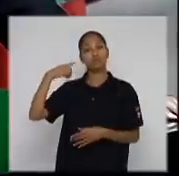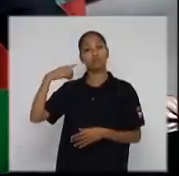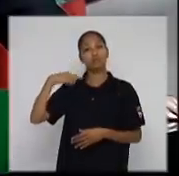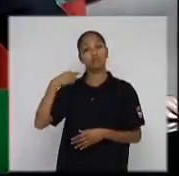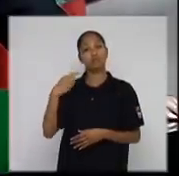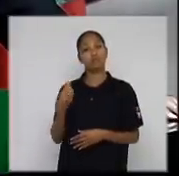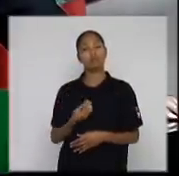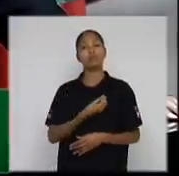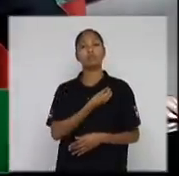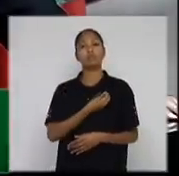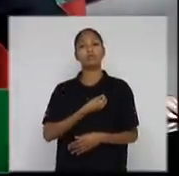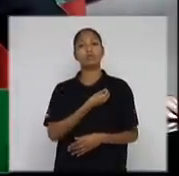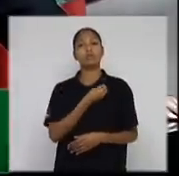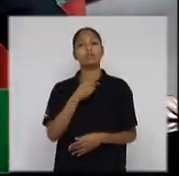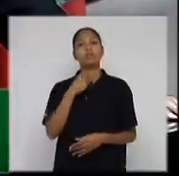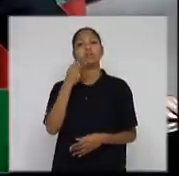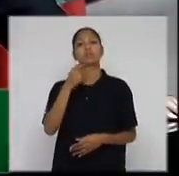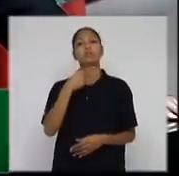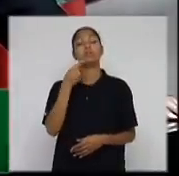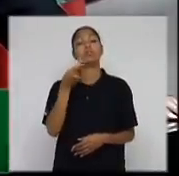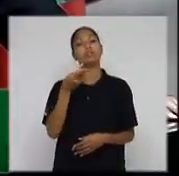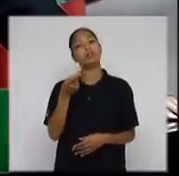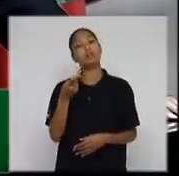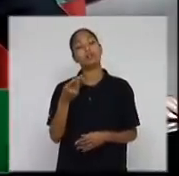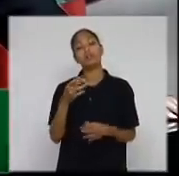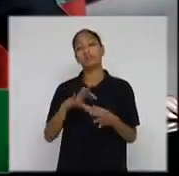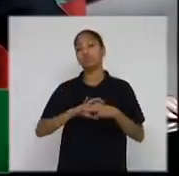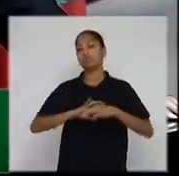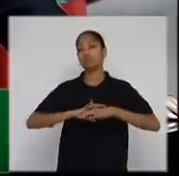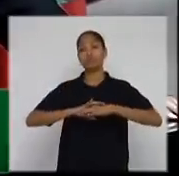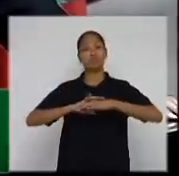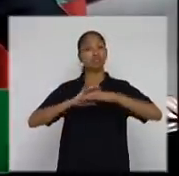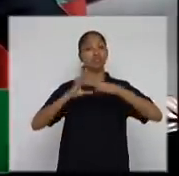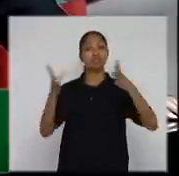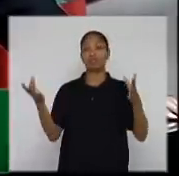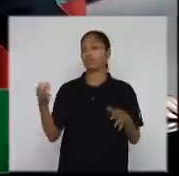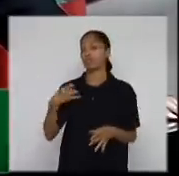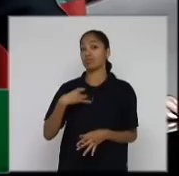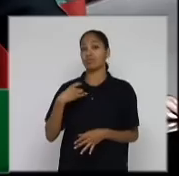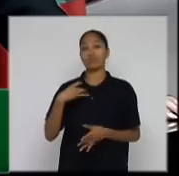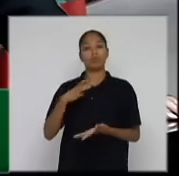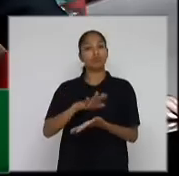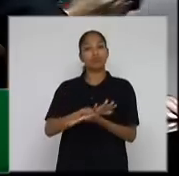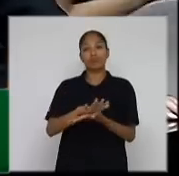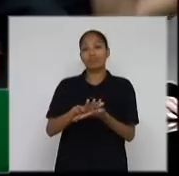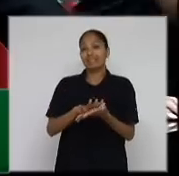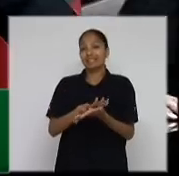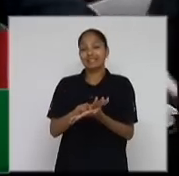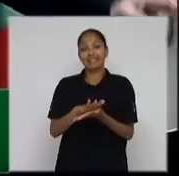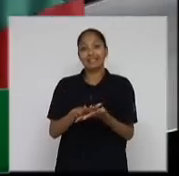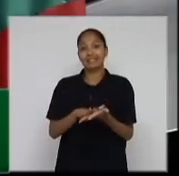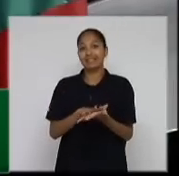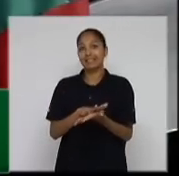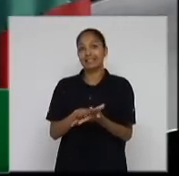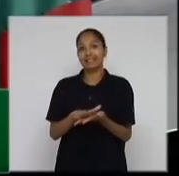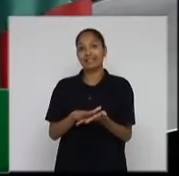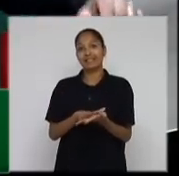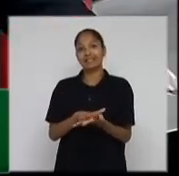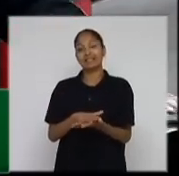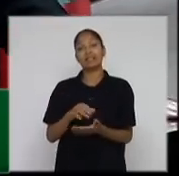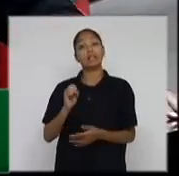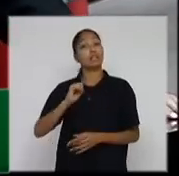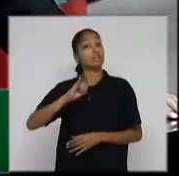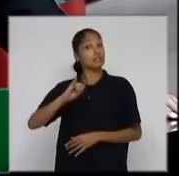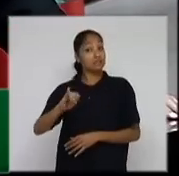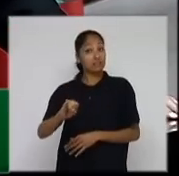que estou de peito aberto, de cabeça erguida, não devo nada. E se eu tivesse, não seria louco ter